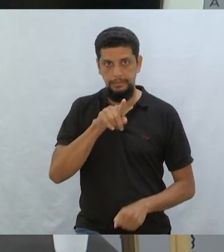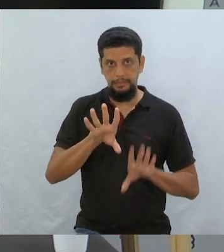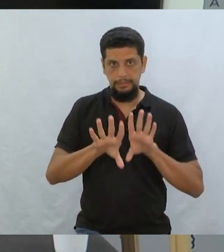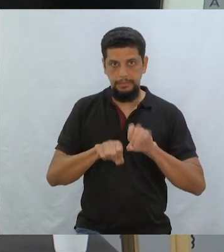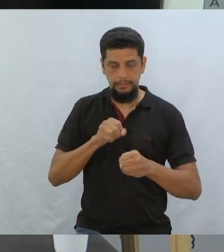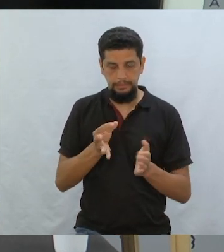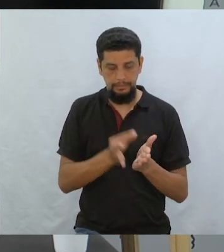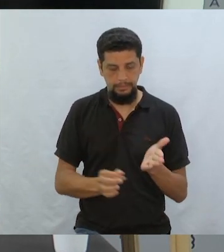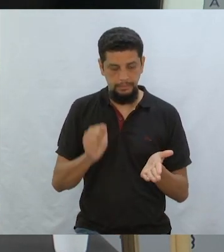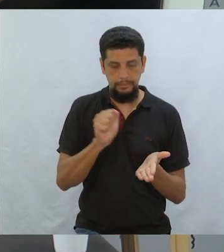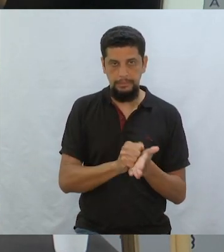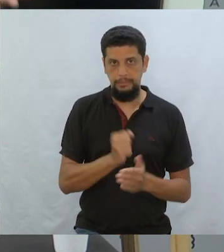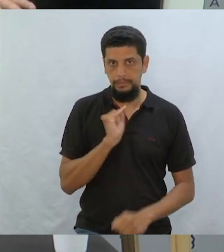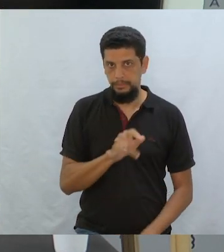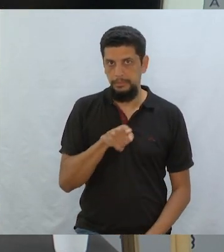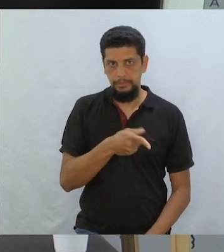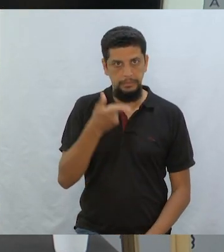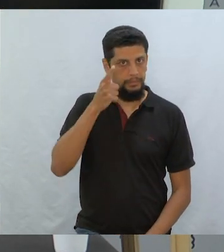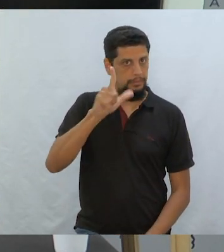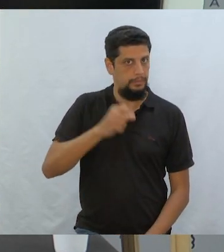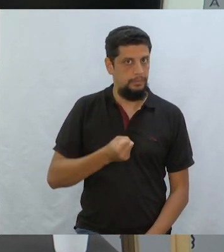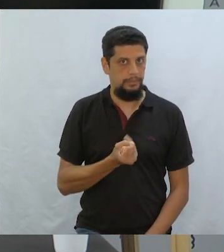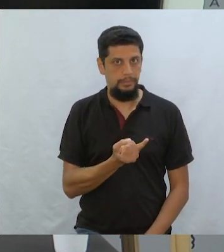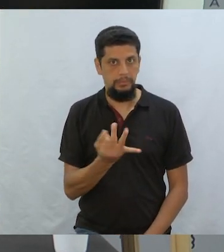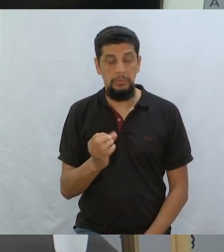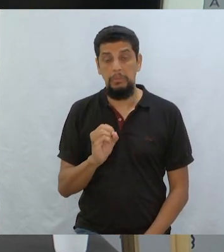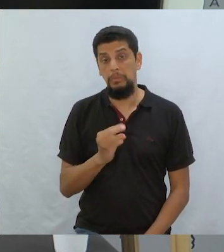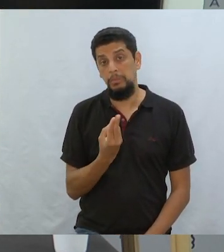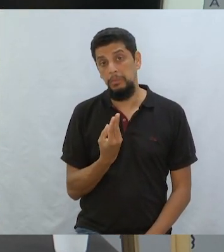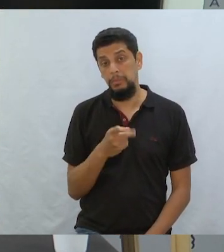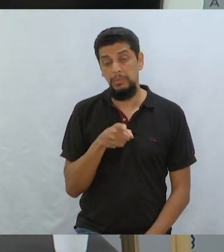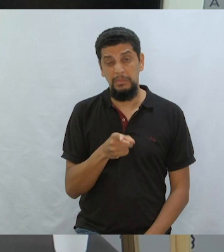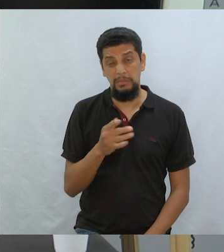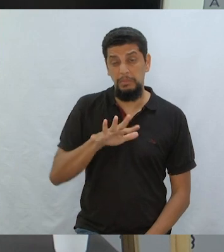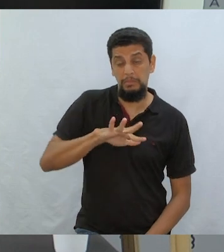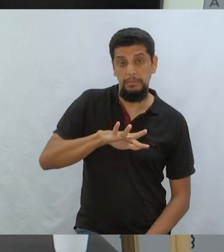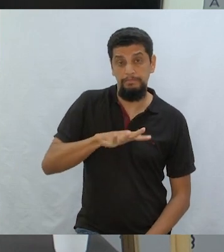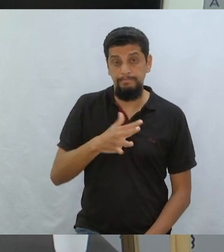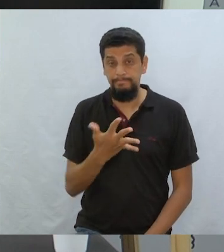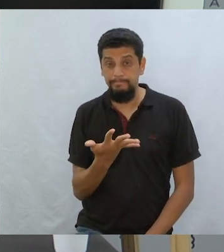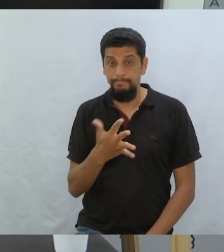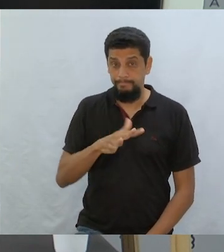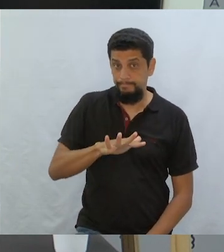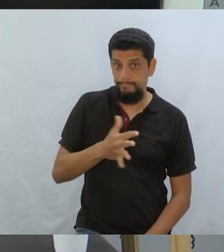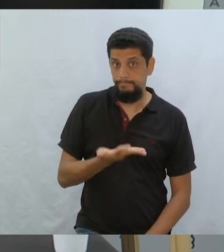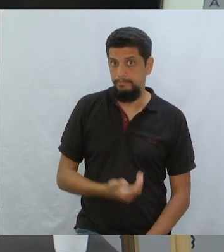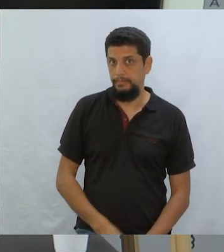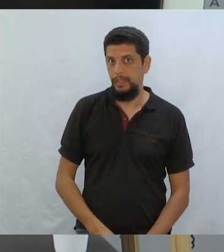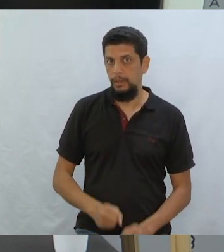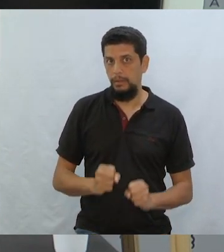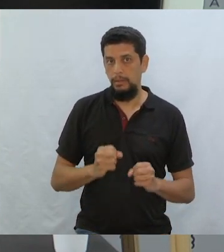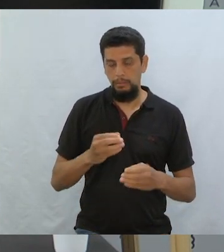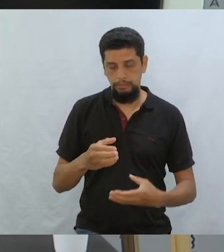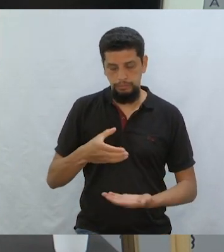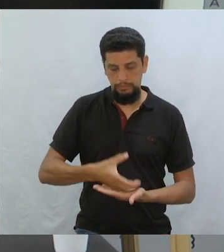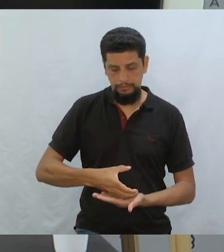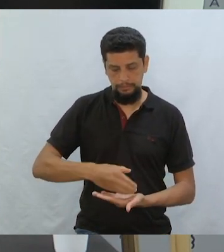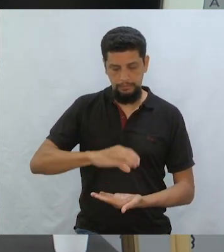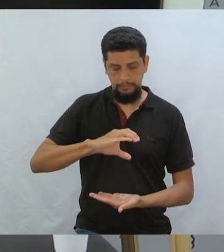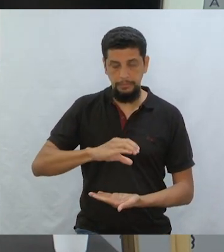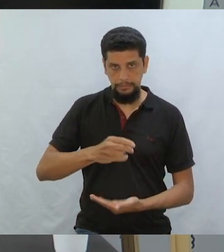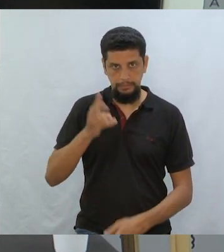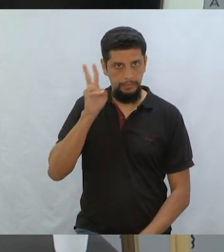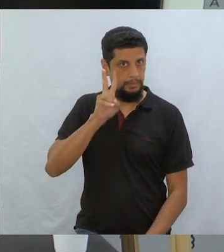Pegue lá o seu registro para você ver se você acertou a quantidade ou se você conseguiu se aproximar. Pode estar